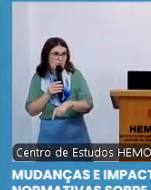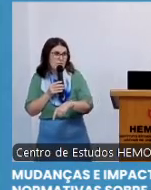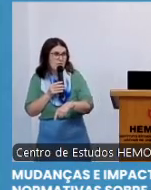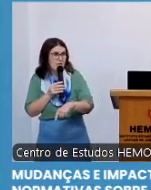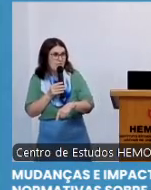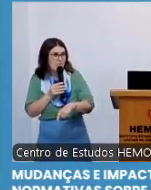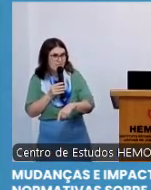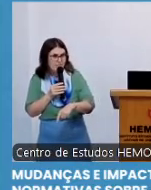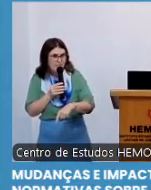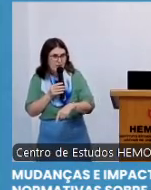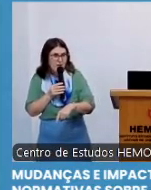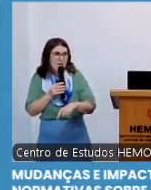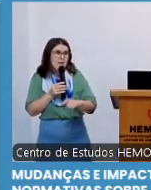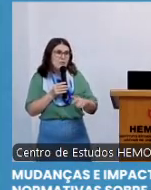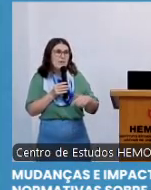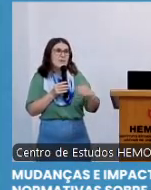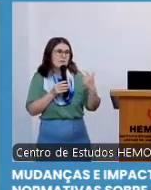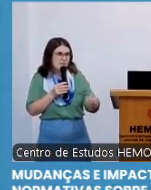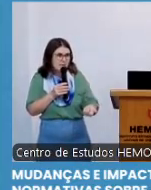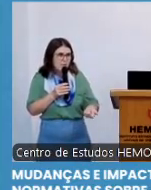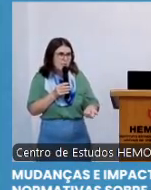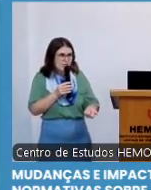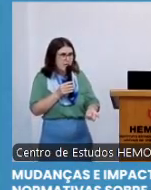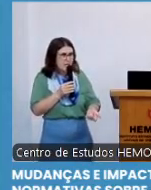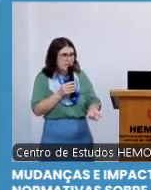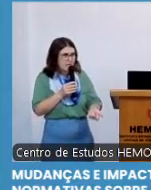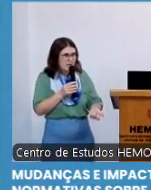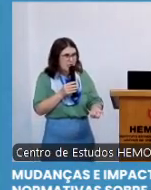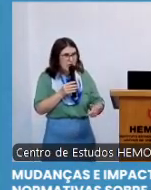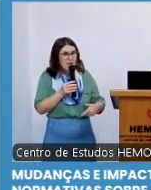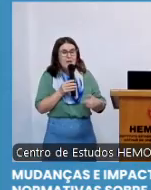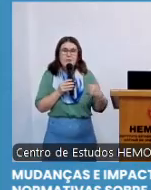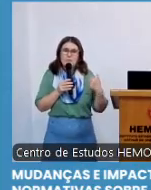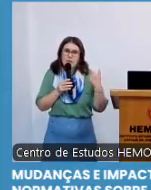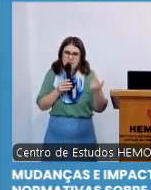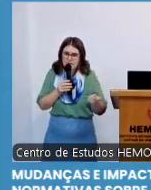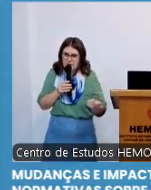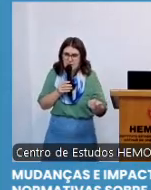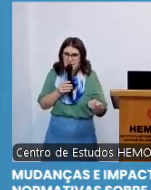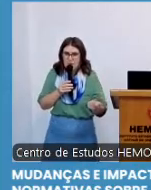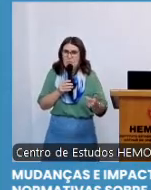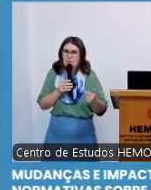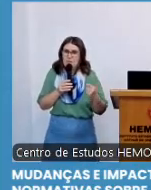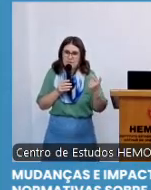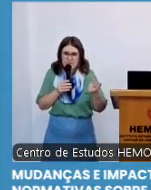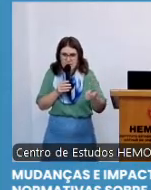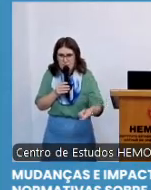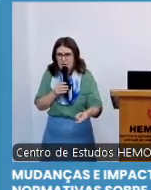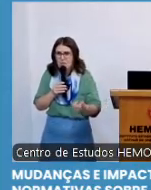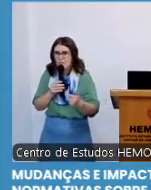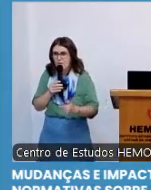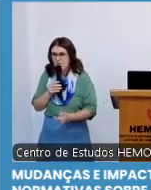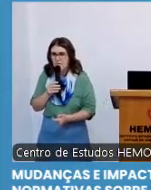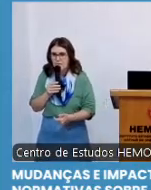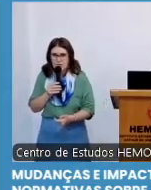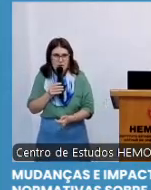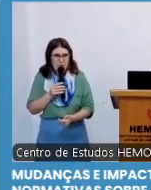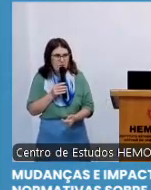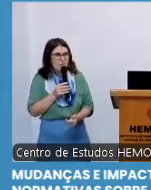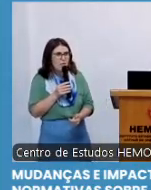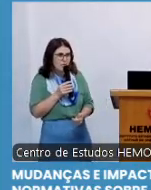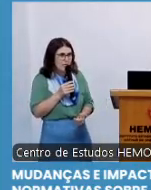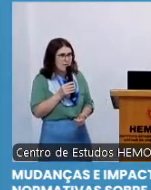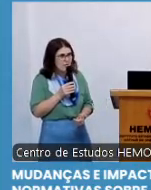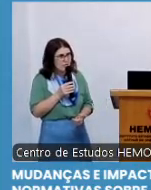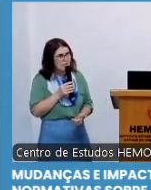própria instituição. Isso vai trazer judicialização, isso vai trazer uma forçação para a incorporação do